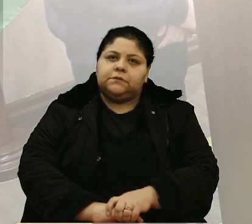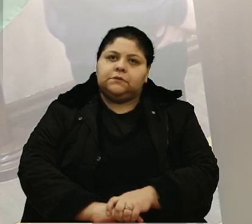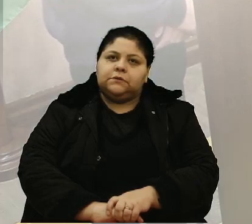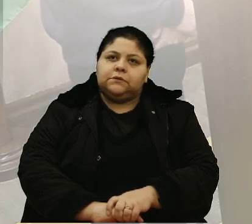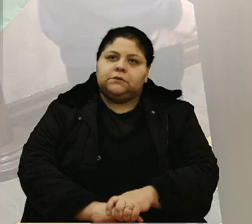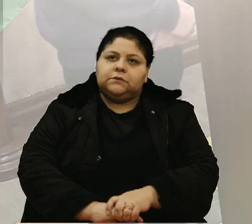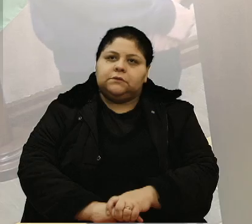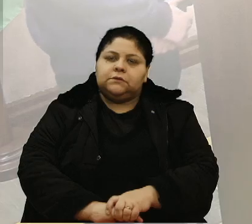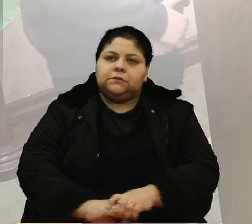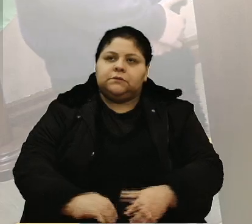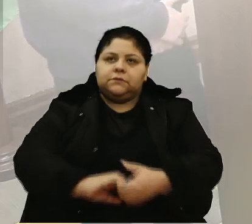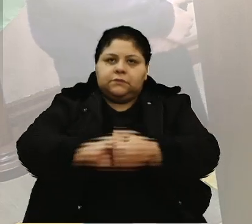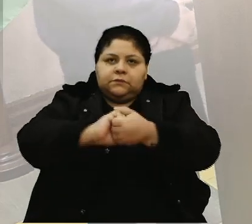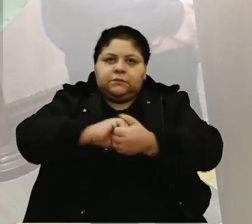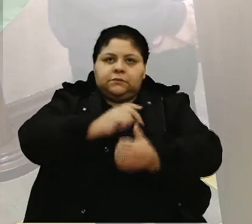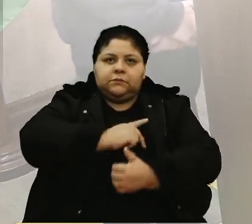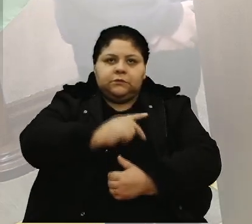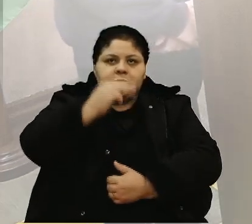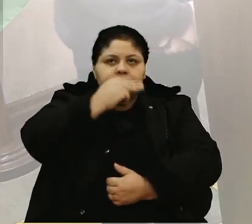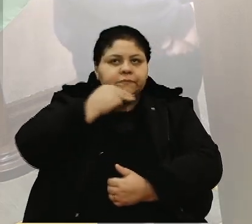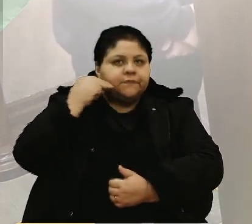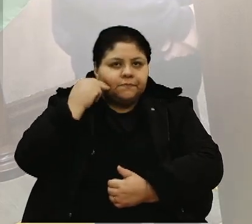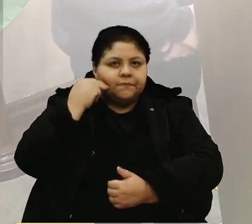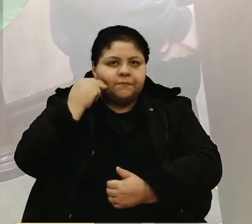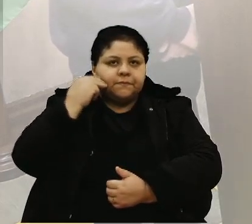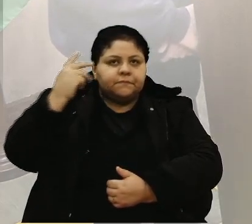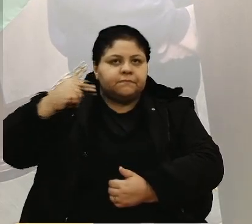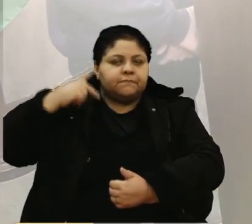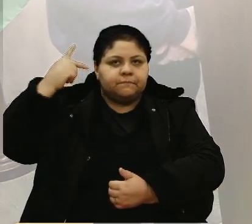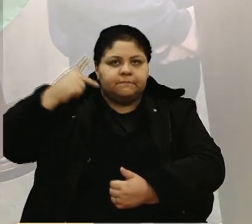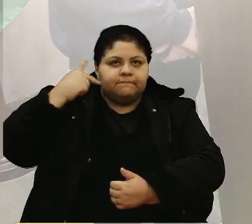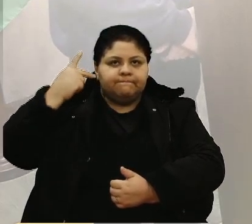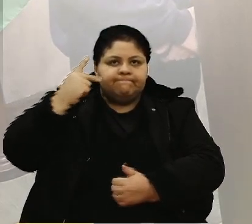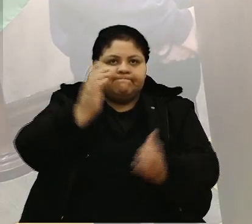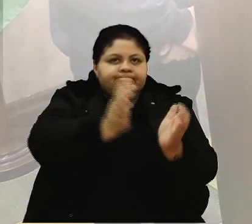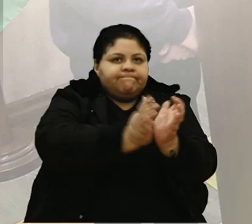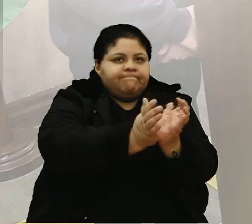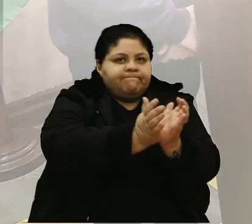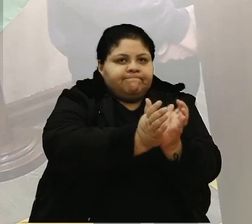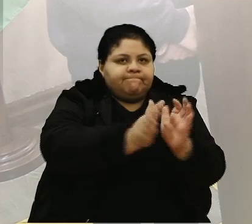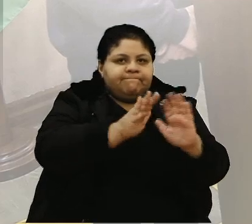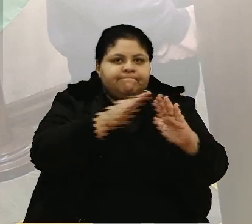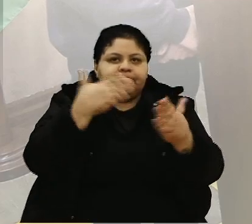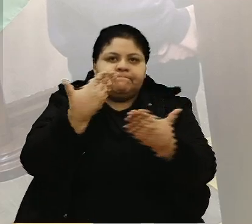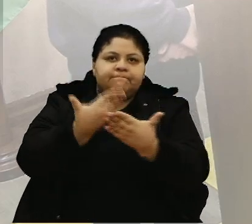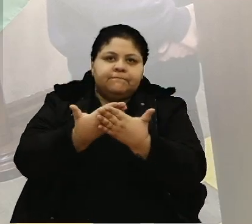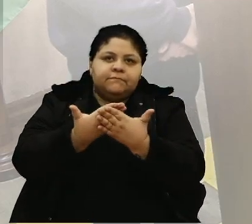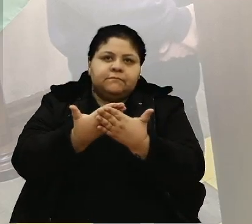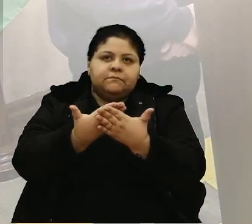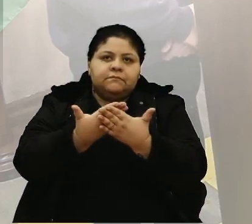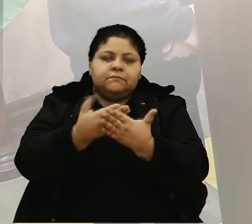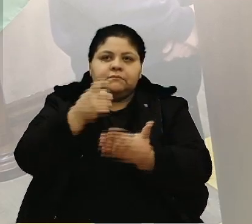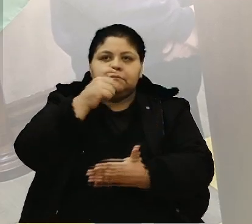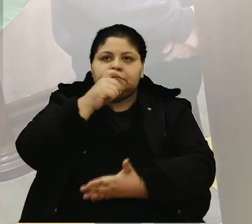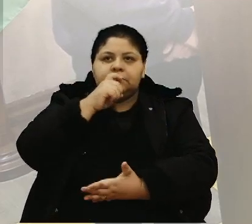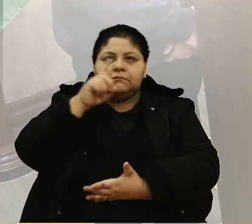Saúdo, então, a presidente Marisol Santos, os vereadores, colegas do Colégio Poliuni, pai e